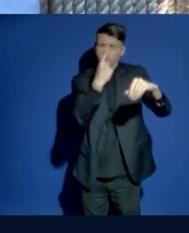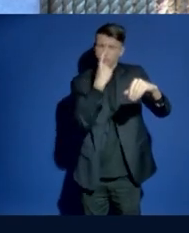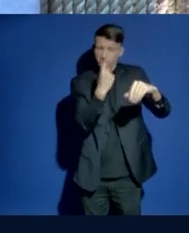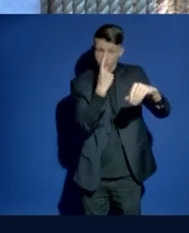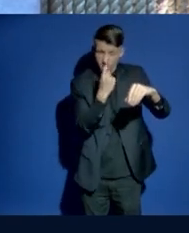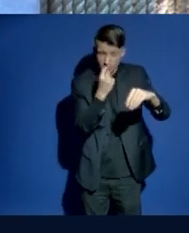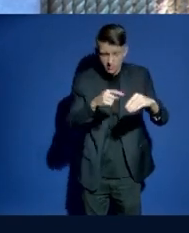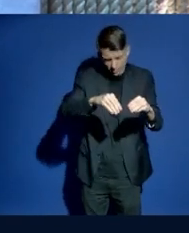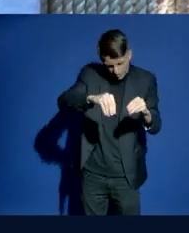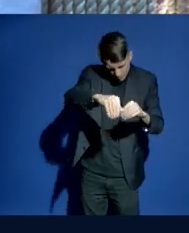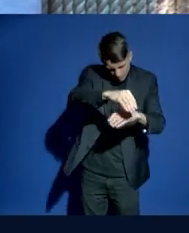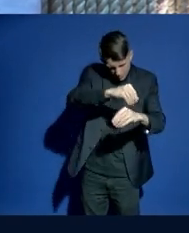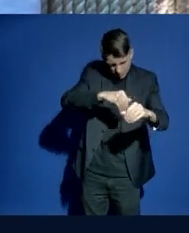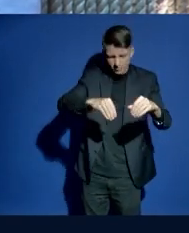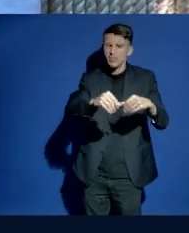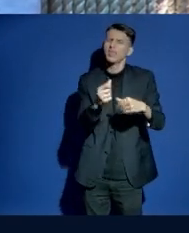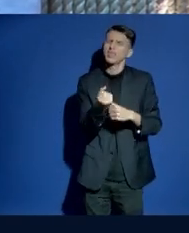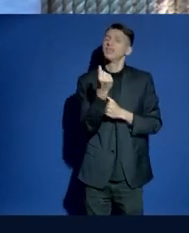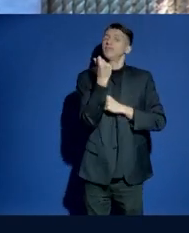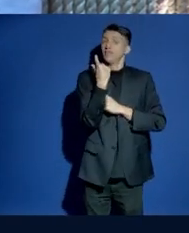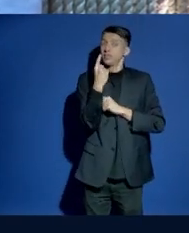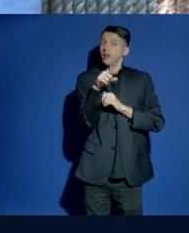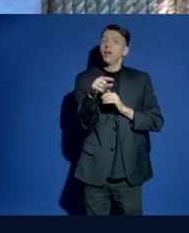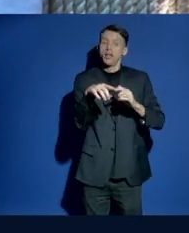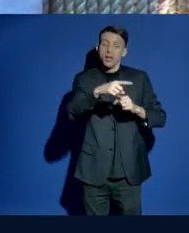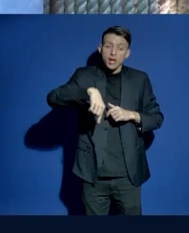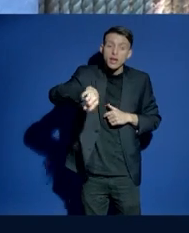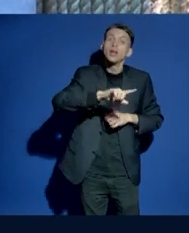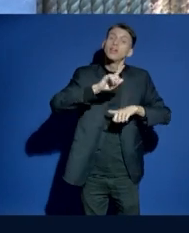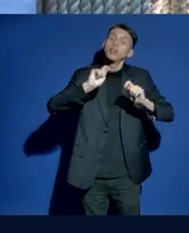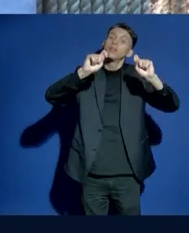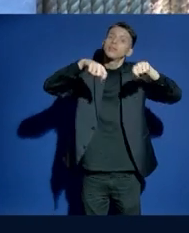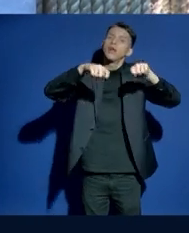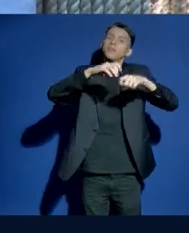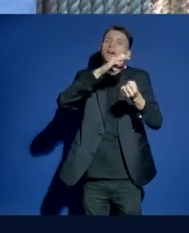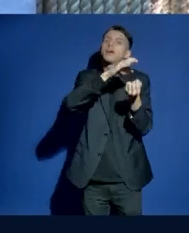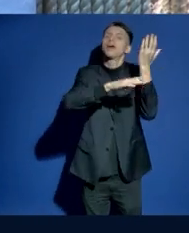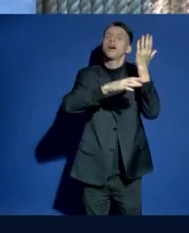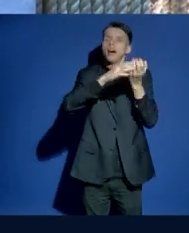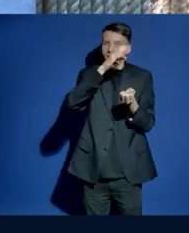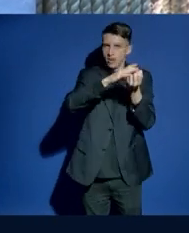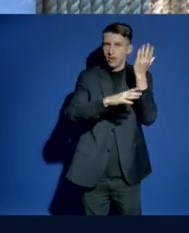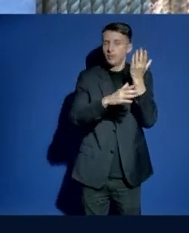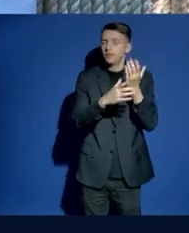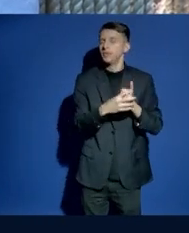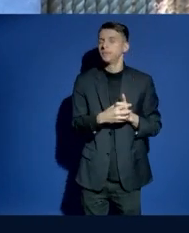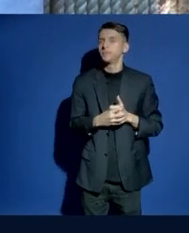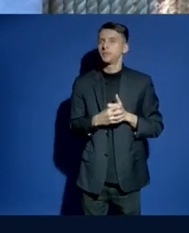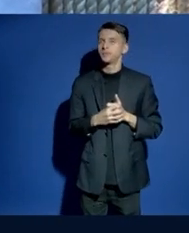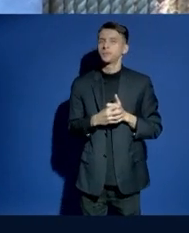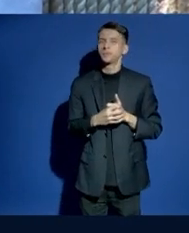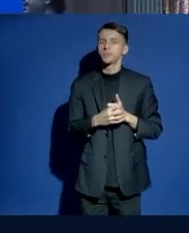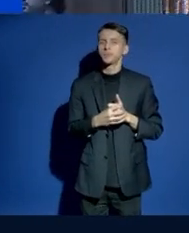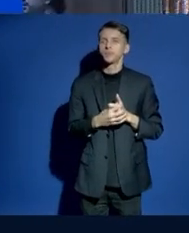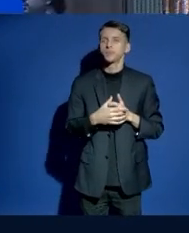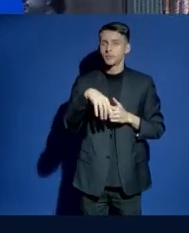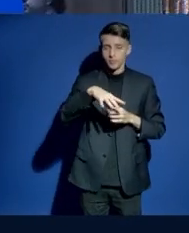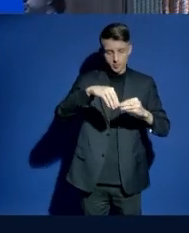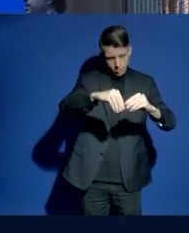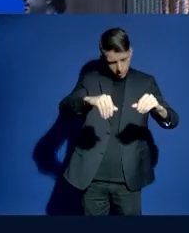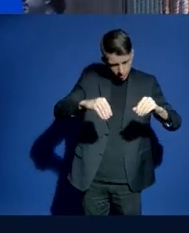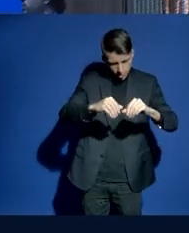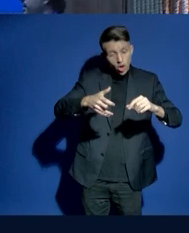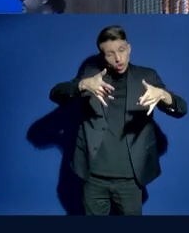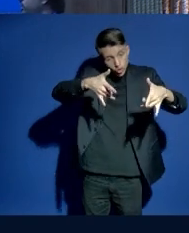Em alguns momentos do ano é que tem um potencial metanogênico bastante grande a dinâmica